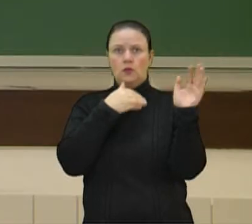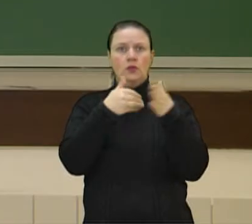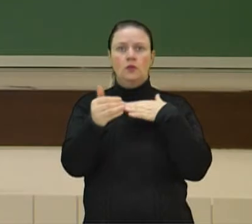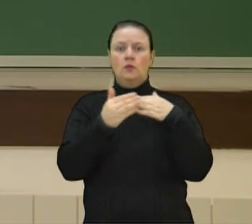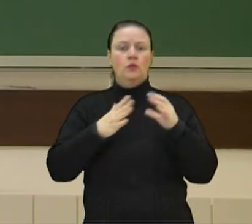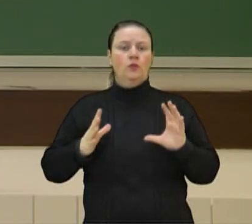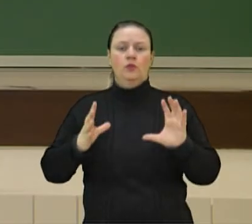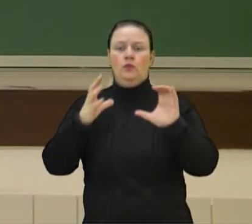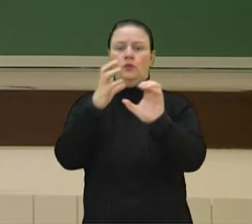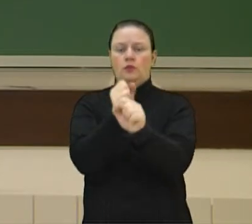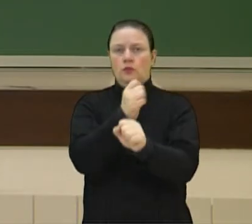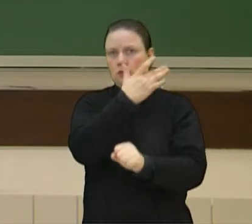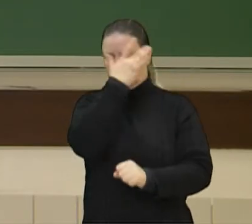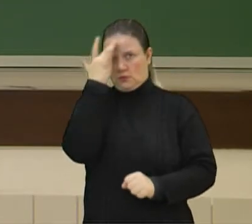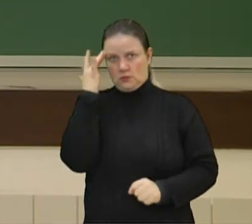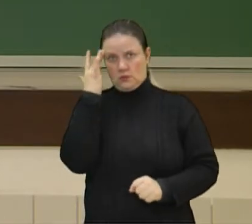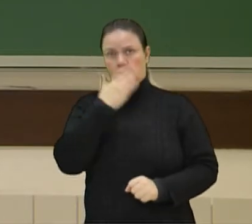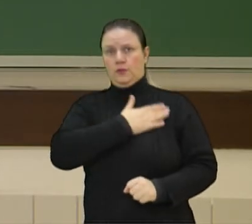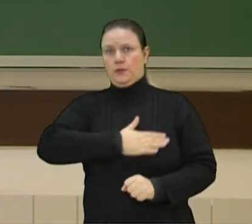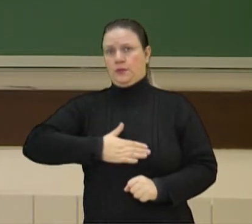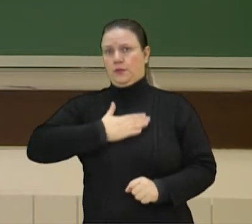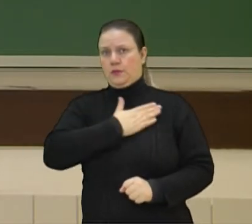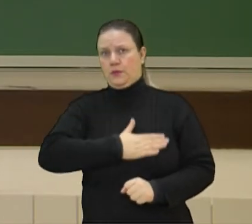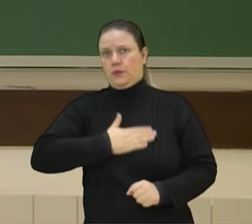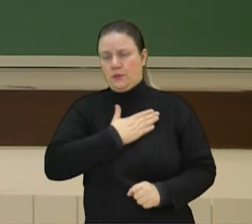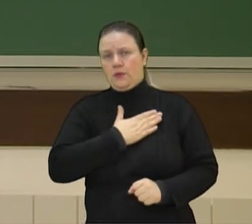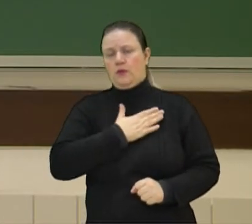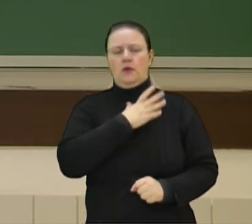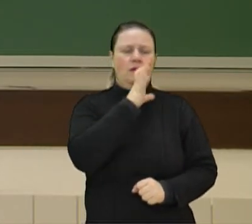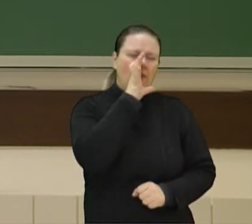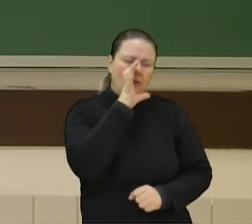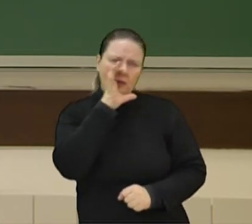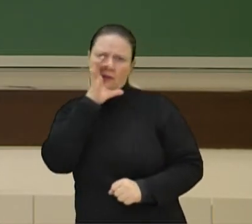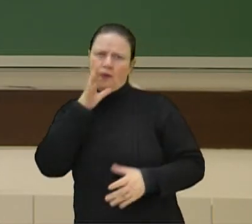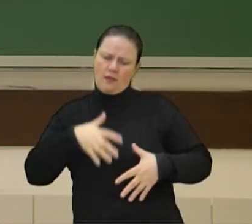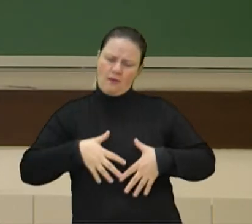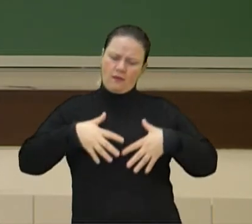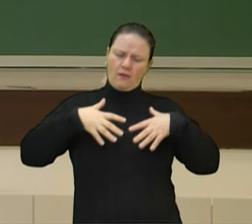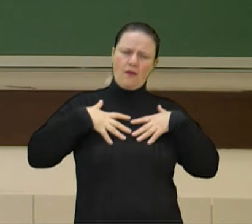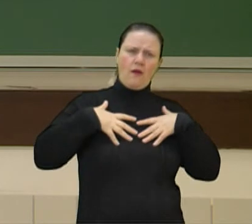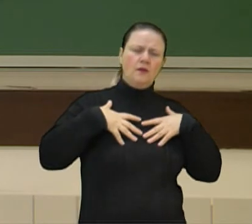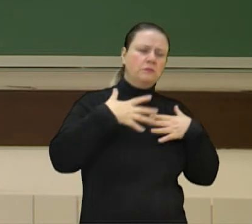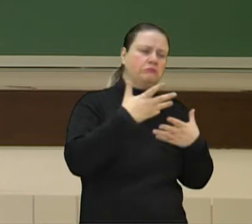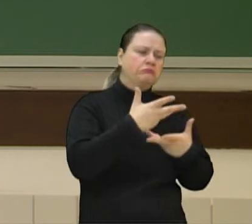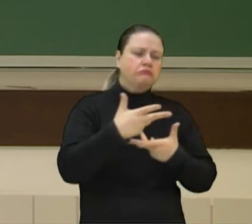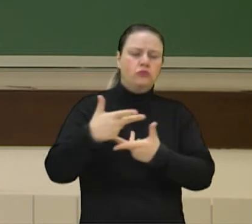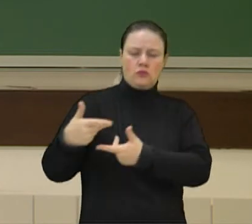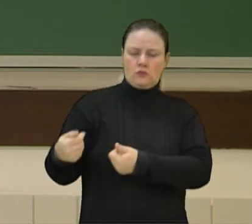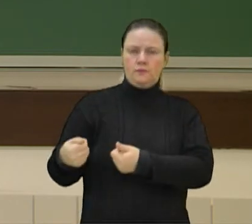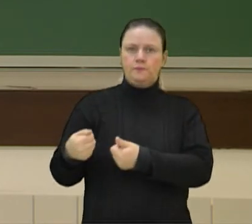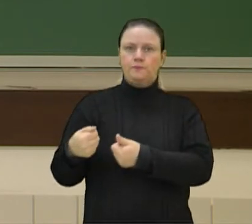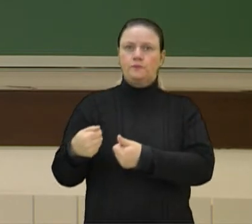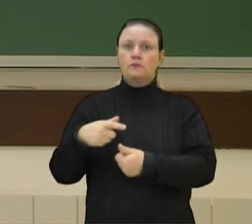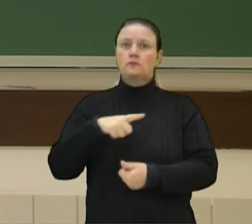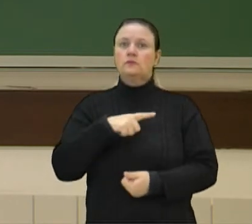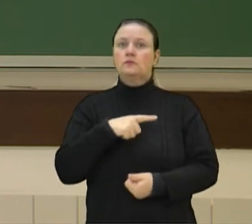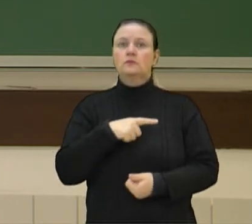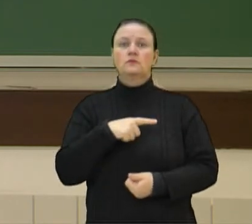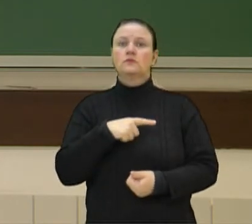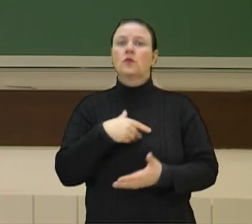pessoas gostem, encanta, agrada, fascina, indiferente da quantidade aqui de